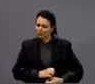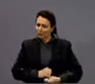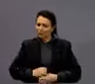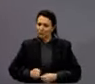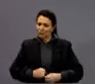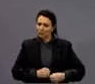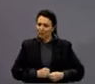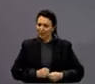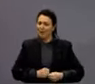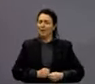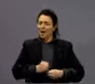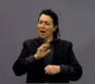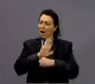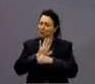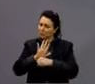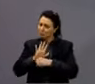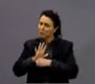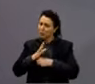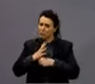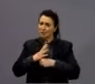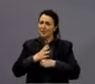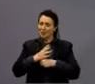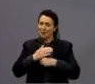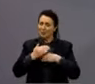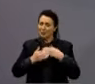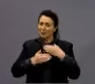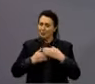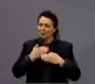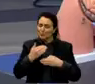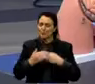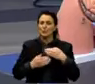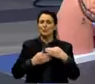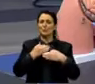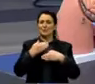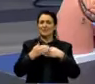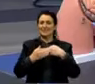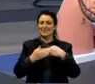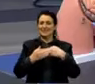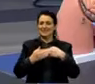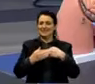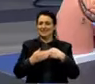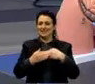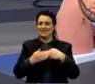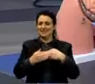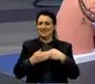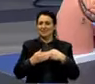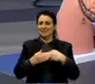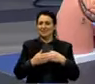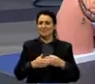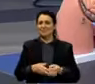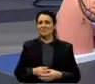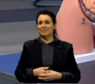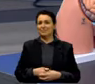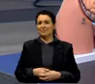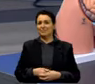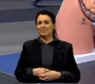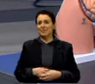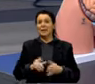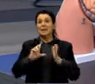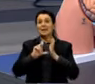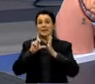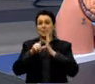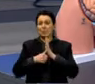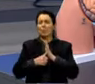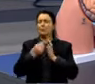processo digestivo e digestório, tá, gente? Então, seguimos. Após